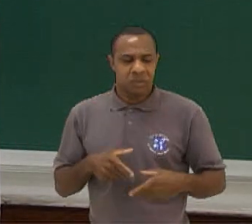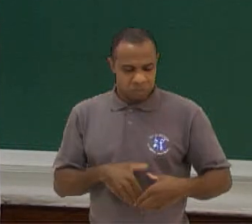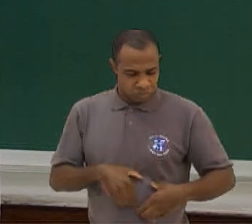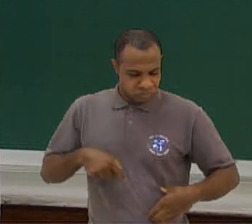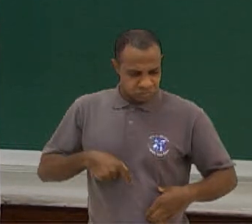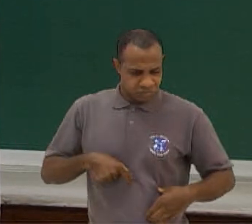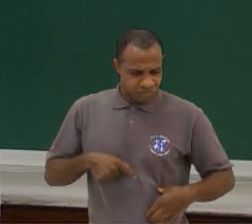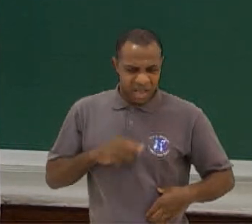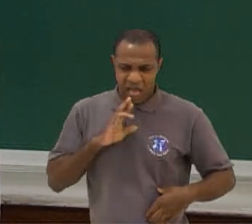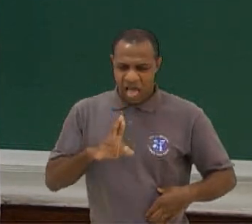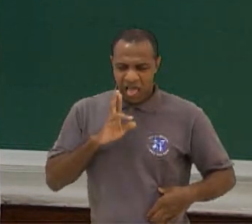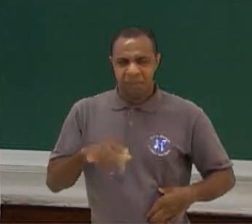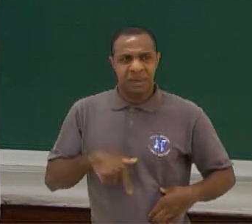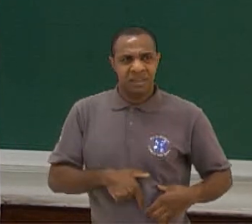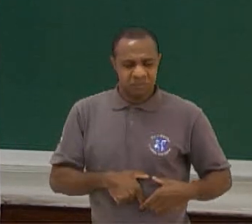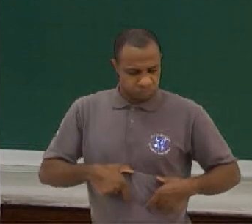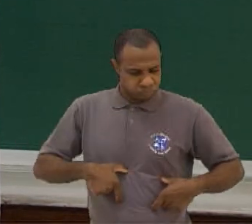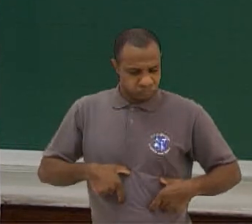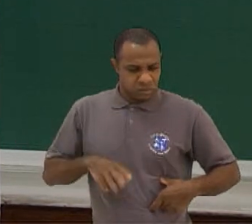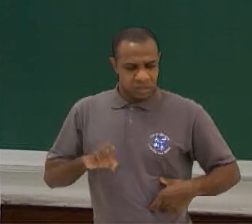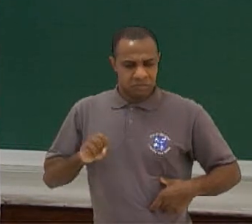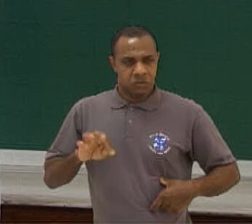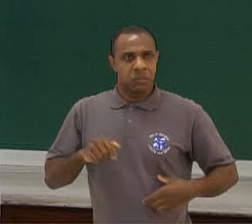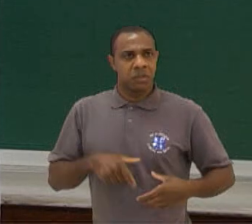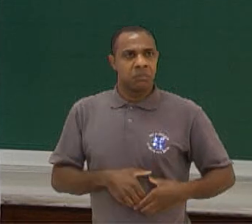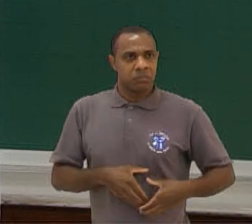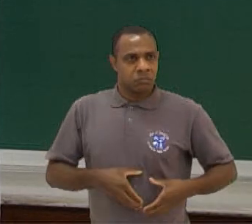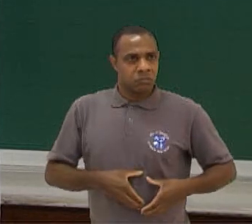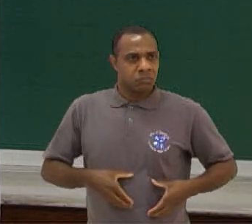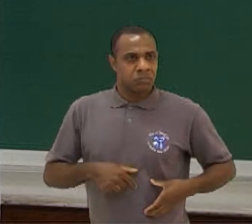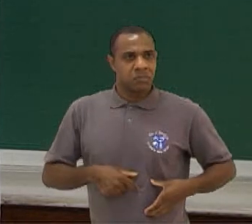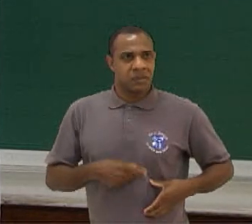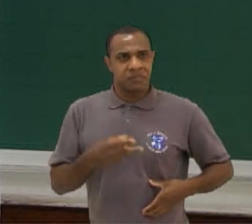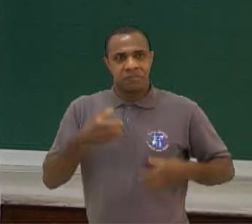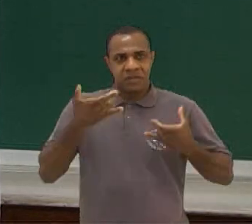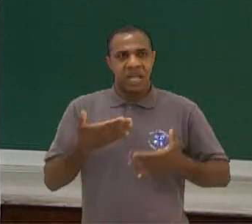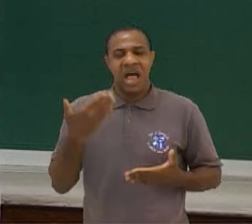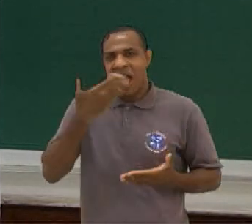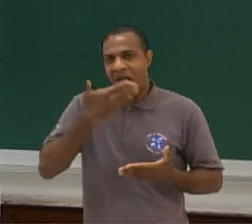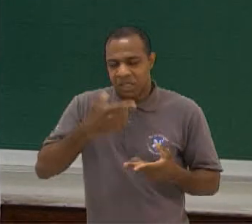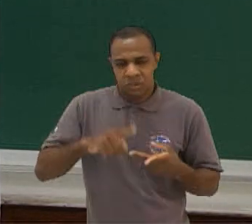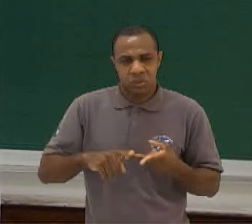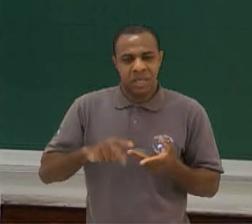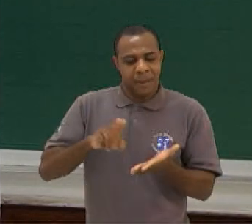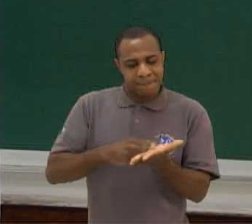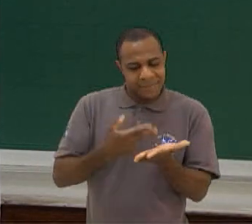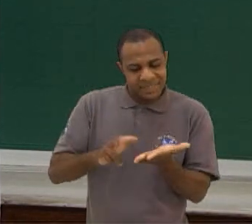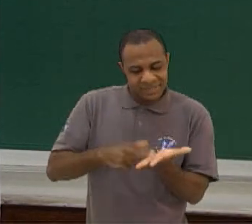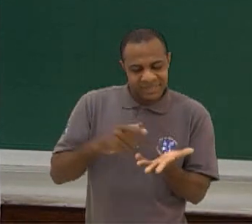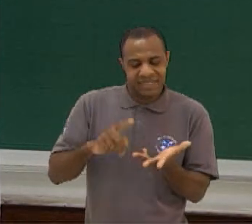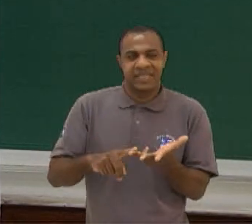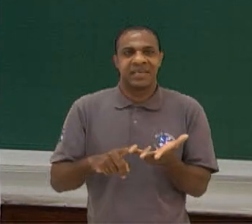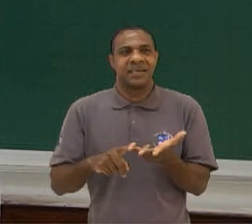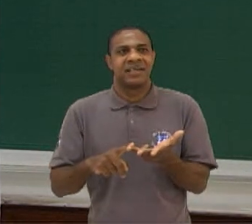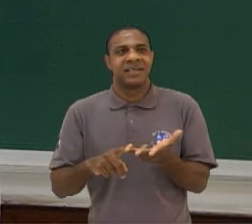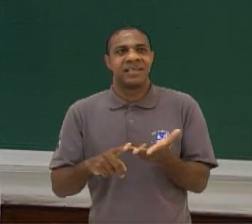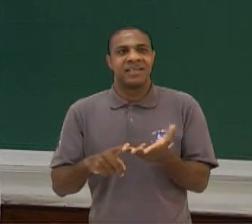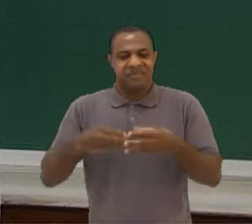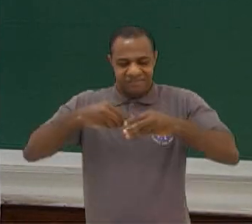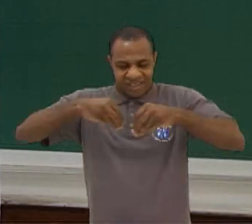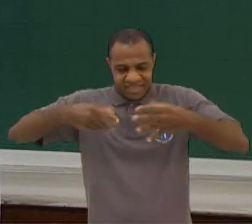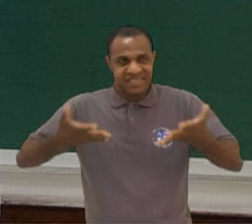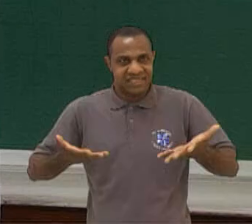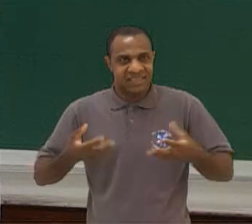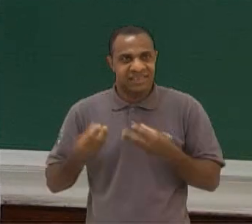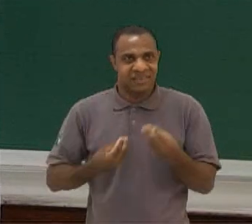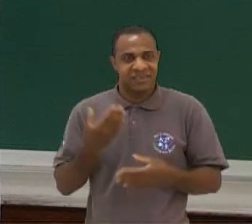mesmo que vai estar reclamando? Tá? Por quê? Porque eu estou falando de farinha de trigo, açúcar e manteiga que essa pessoa se alimentou. Vamos à